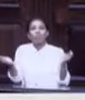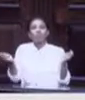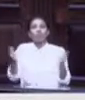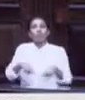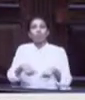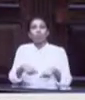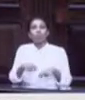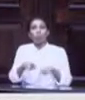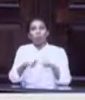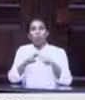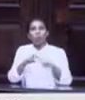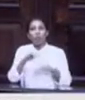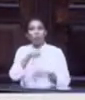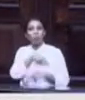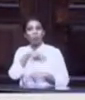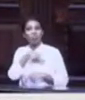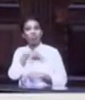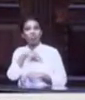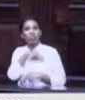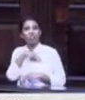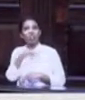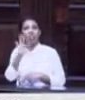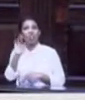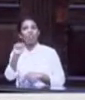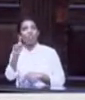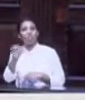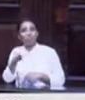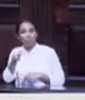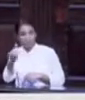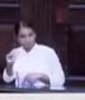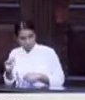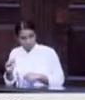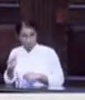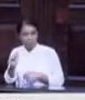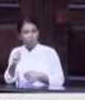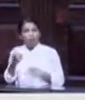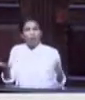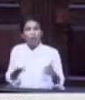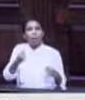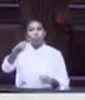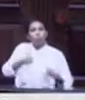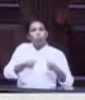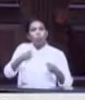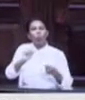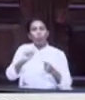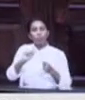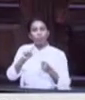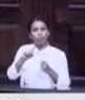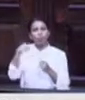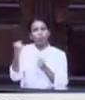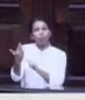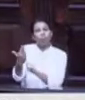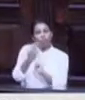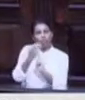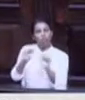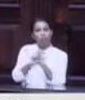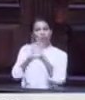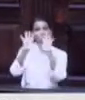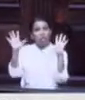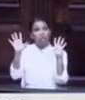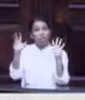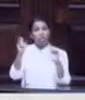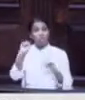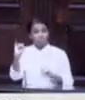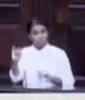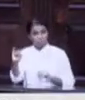Para concluir, a maneira como nós estamos discutindo esses pontos aqui mostram com muita clareza que, se o Ministério da Fazenda dizer não,